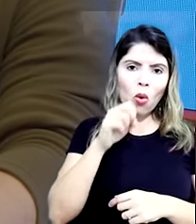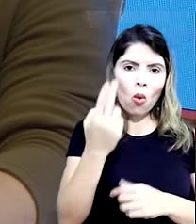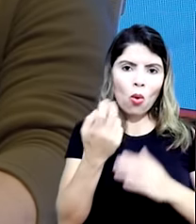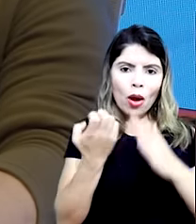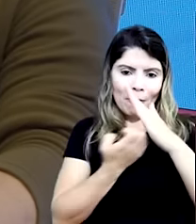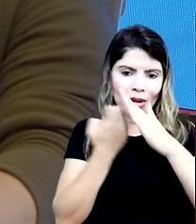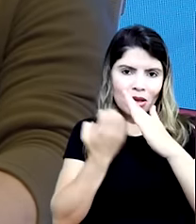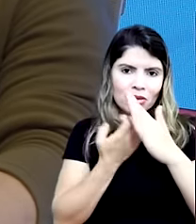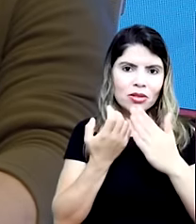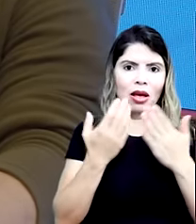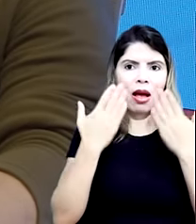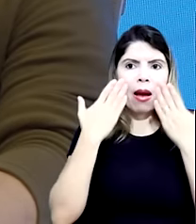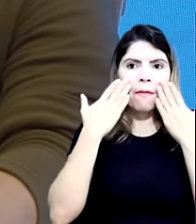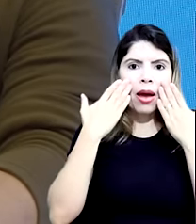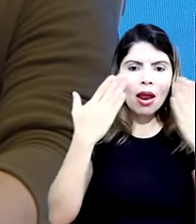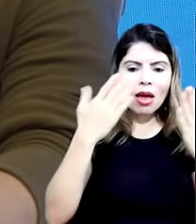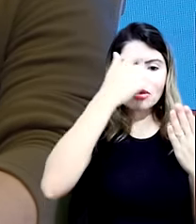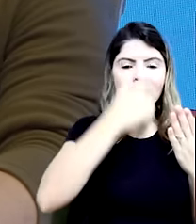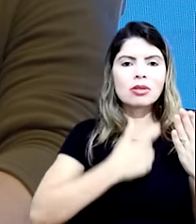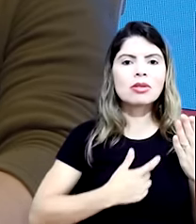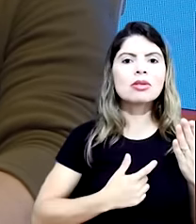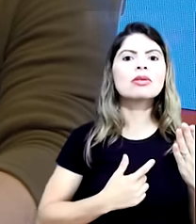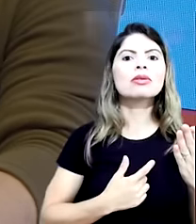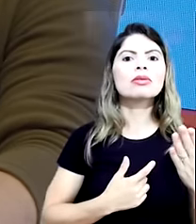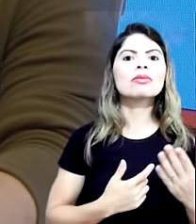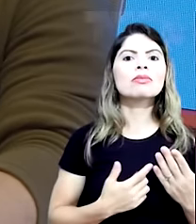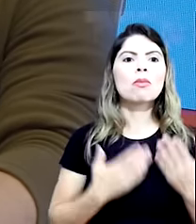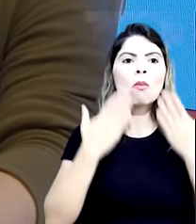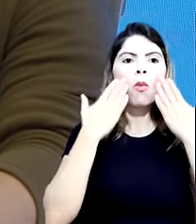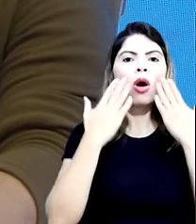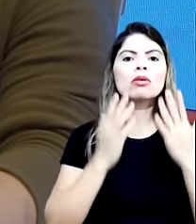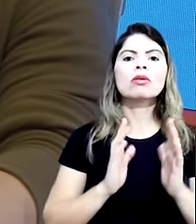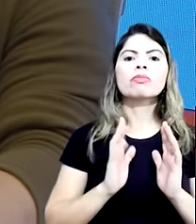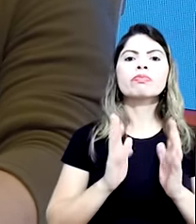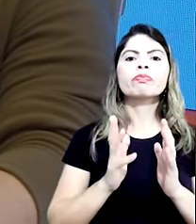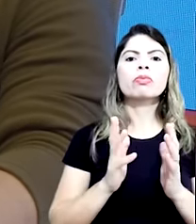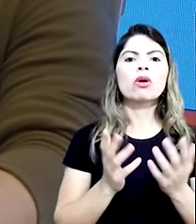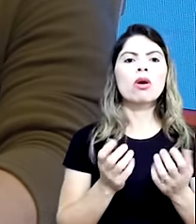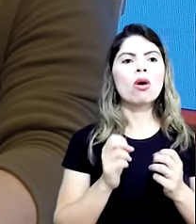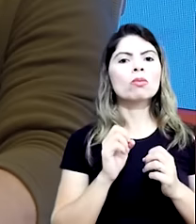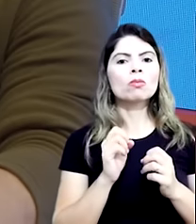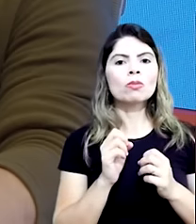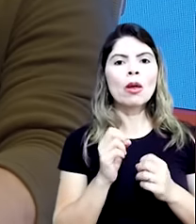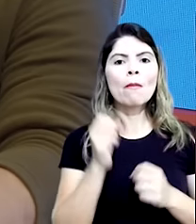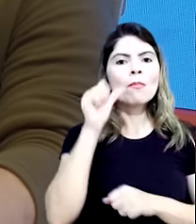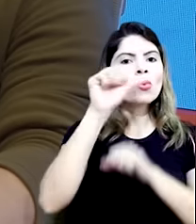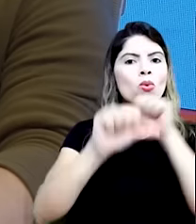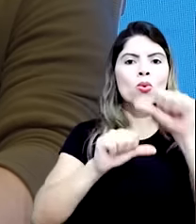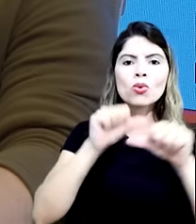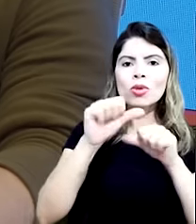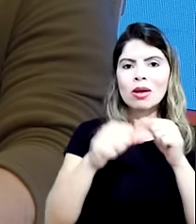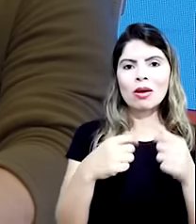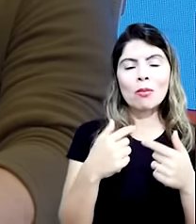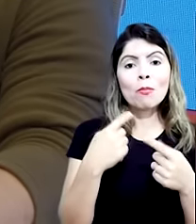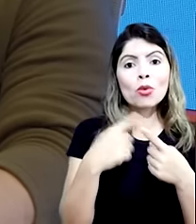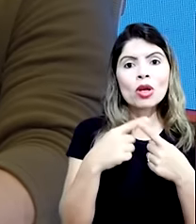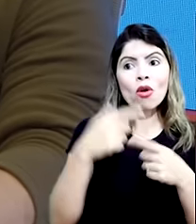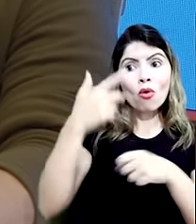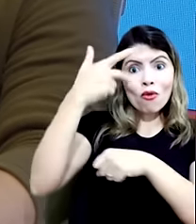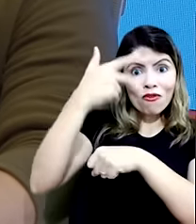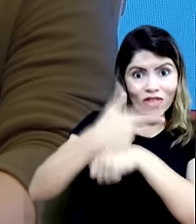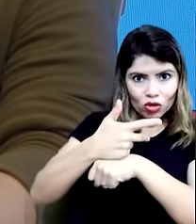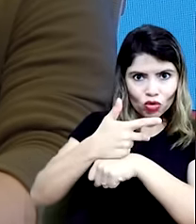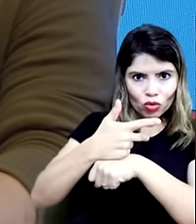pessoas aparecem muda totalmente Então porque tem coisas que você eh consegue passar num vídeo você